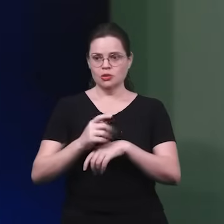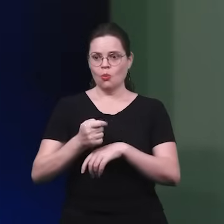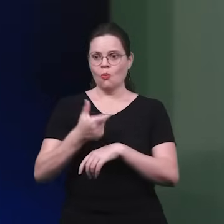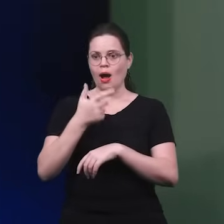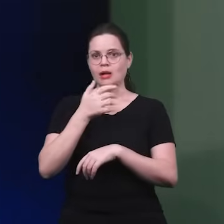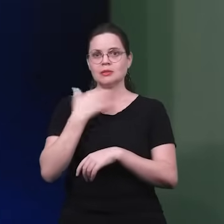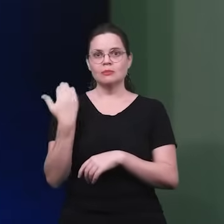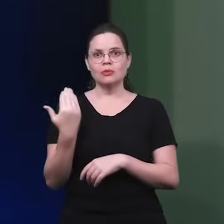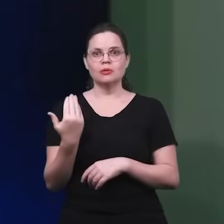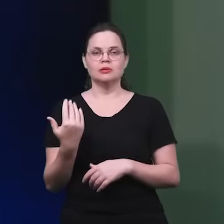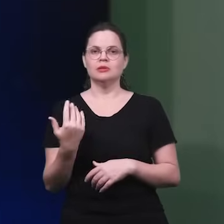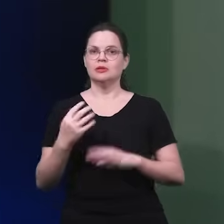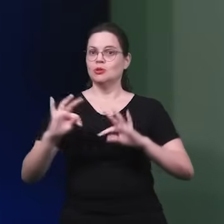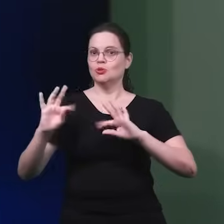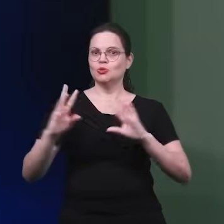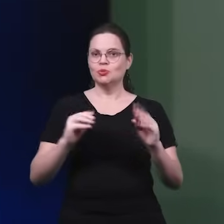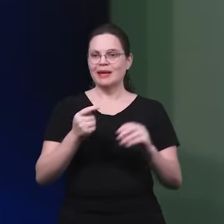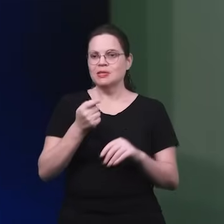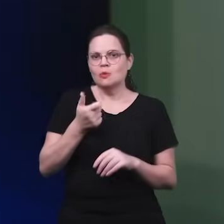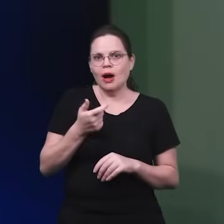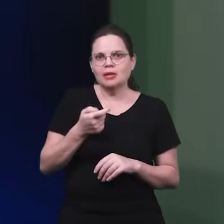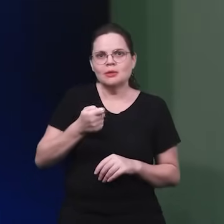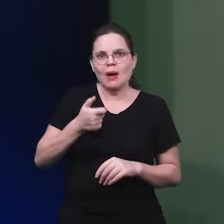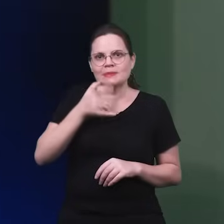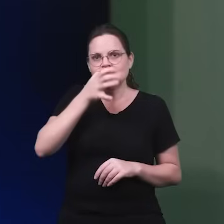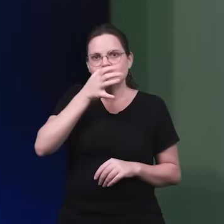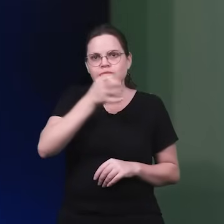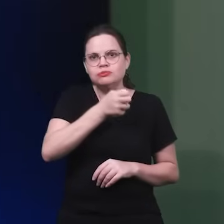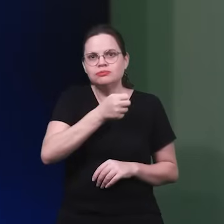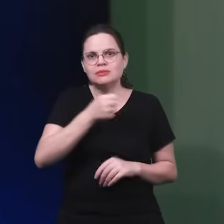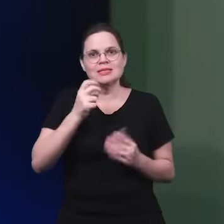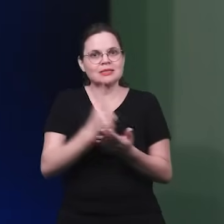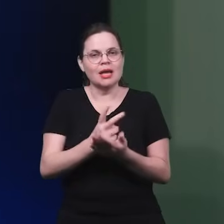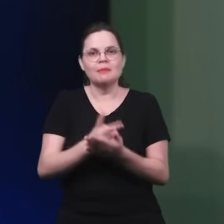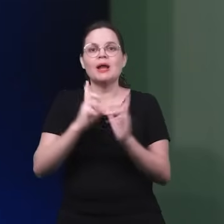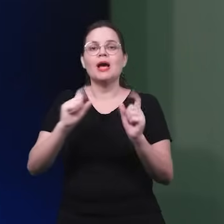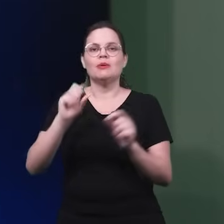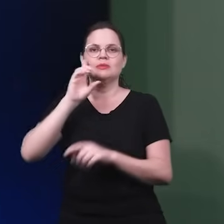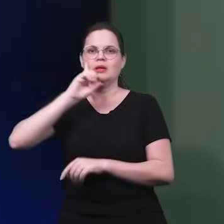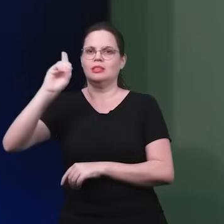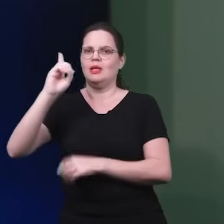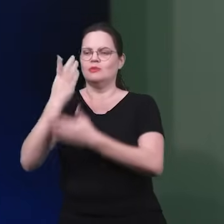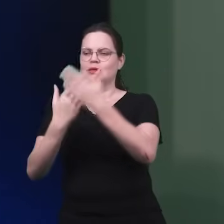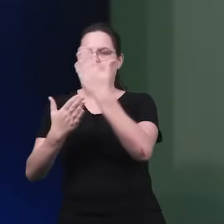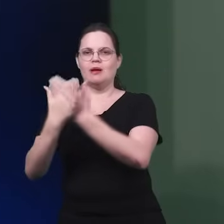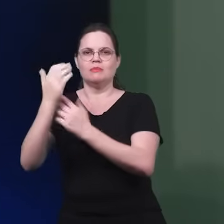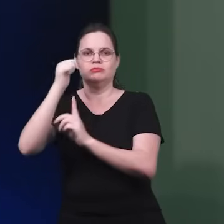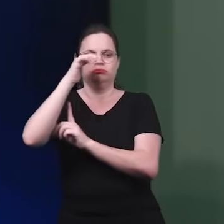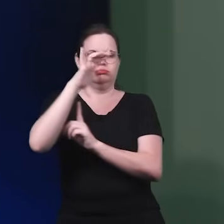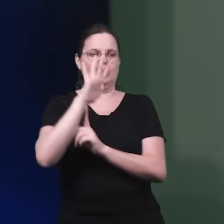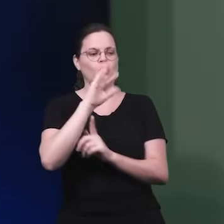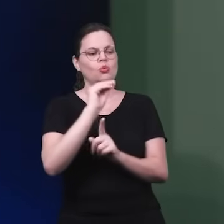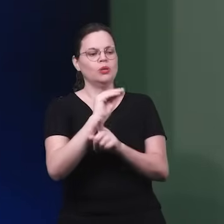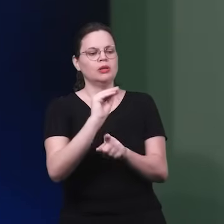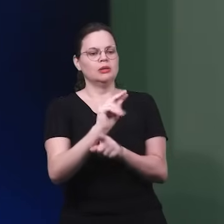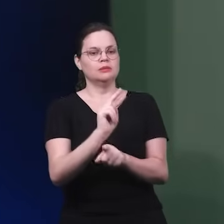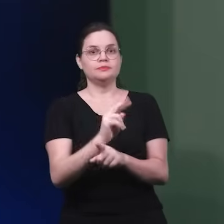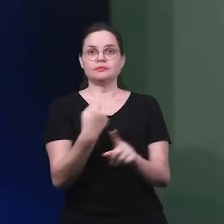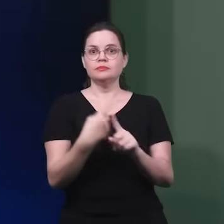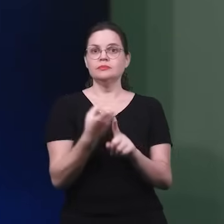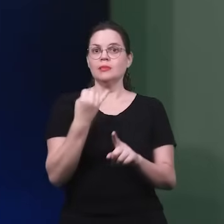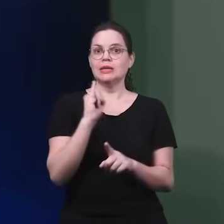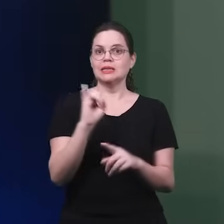já era a mão invisível dele, o amor dele cuidando de você. Porque se naquela estrada você tivesse